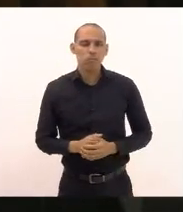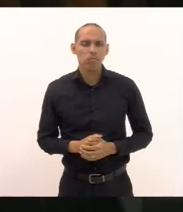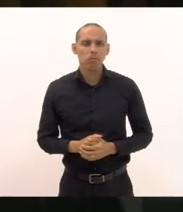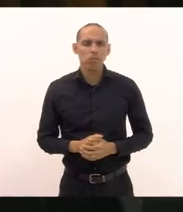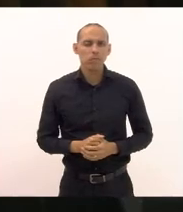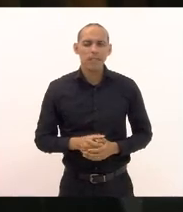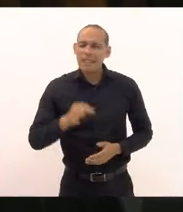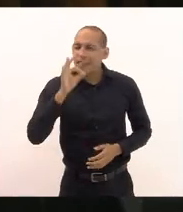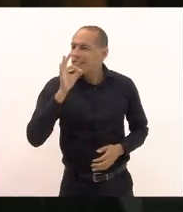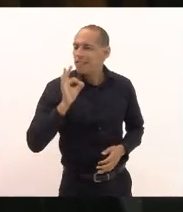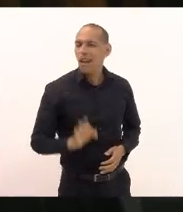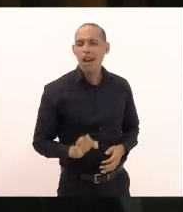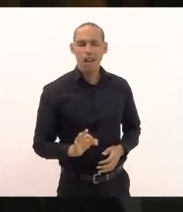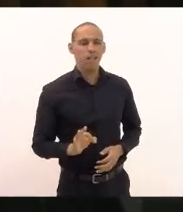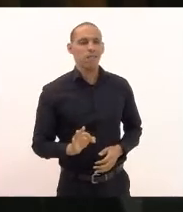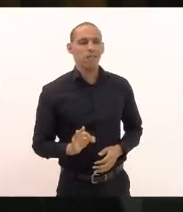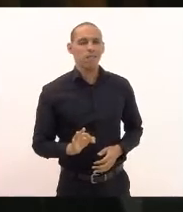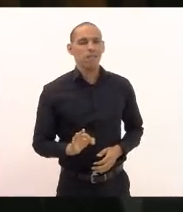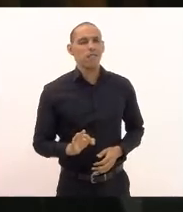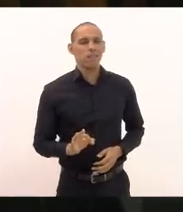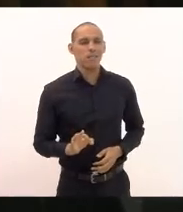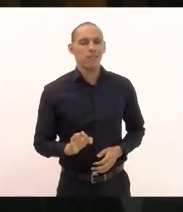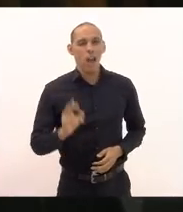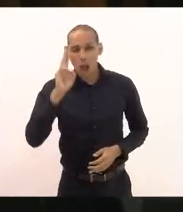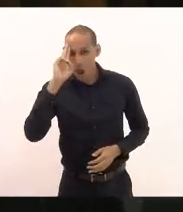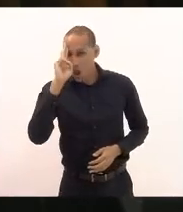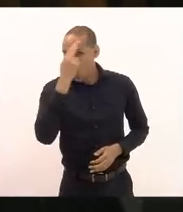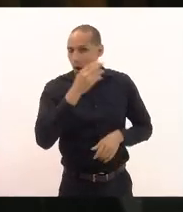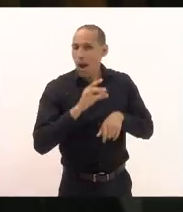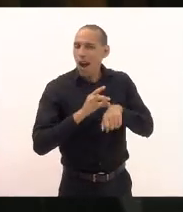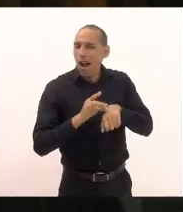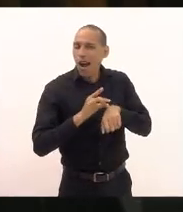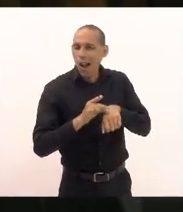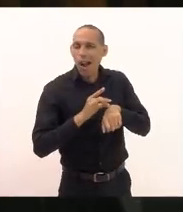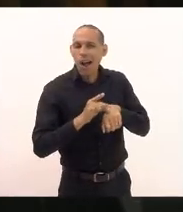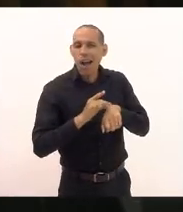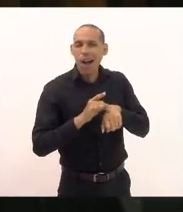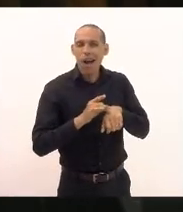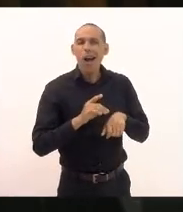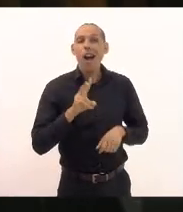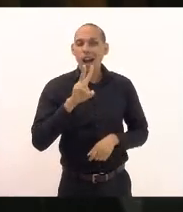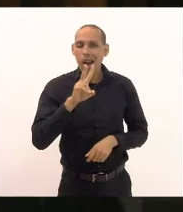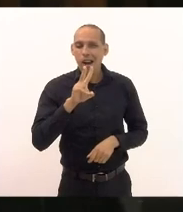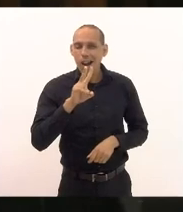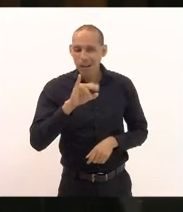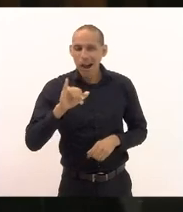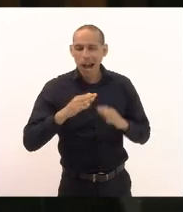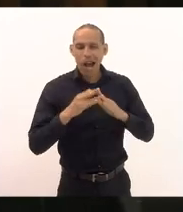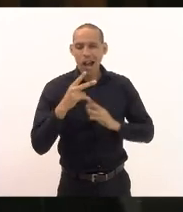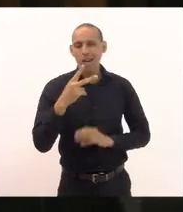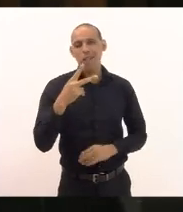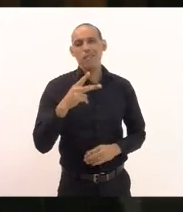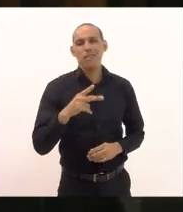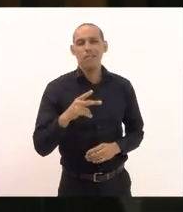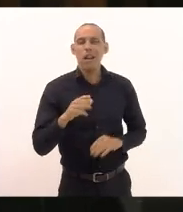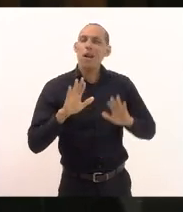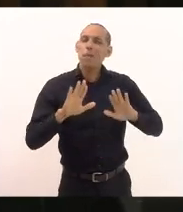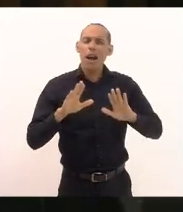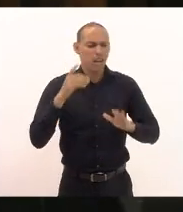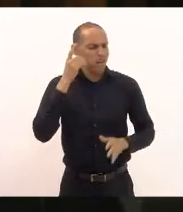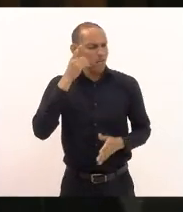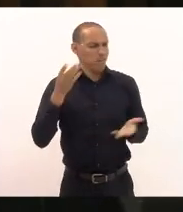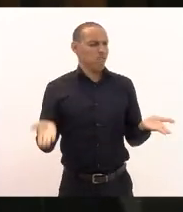pode ter certeza que o Uber Black vai passar na sua casa. Mas,